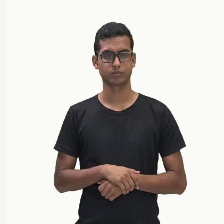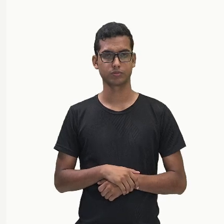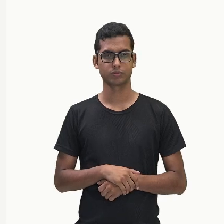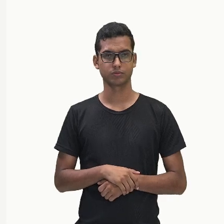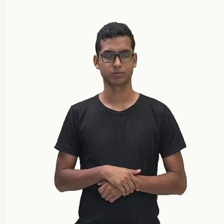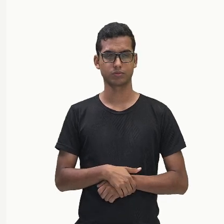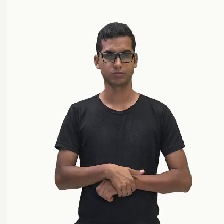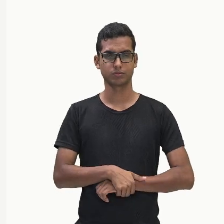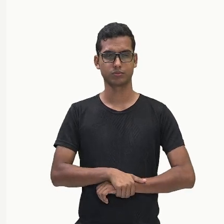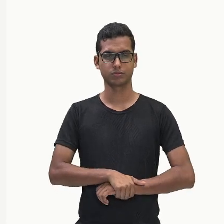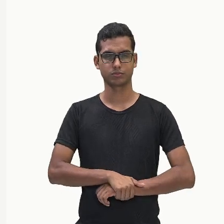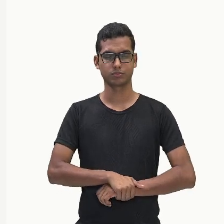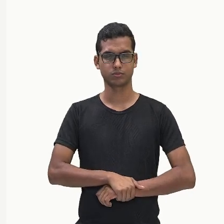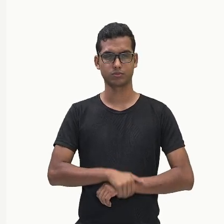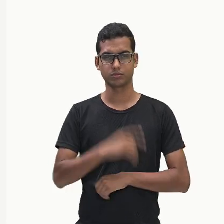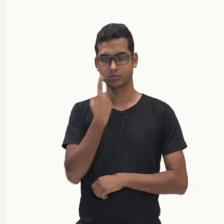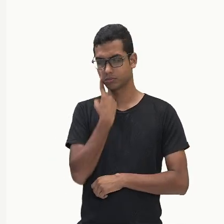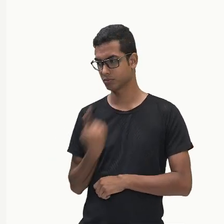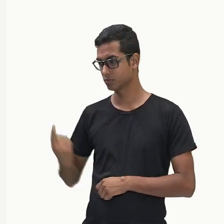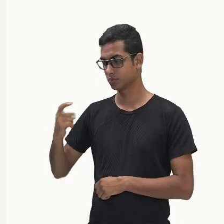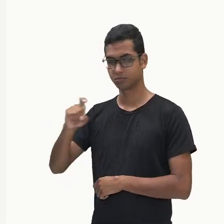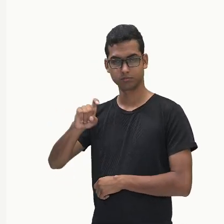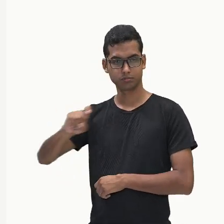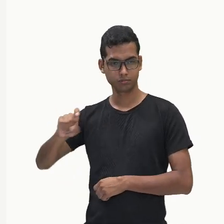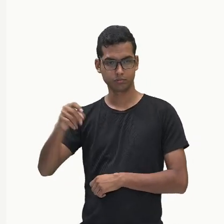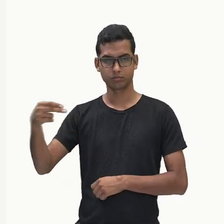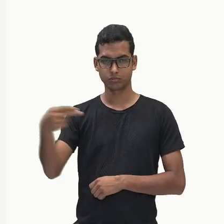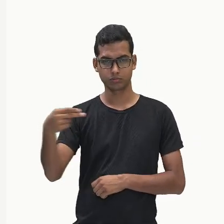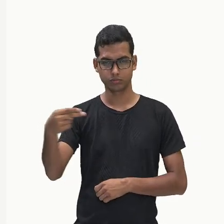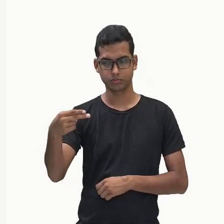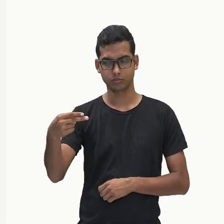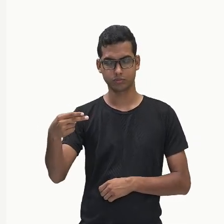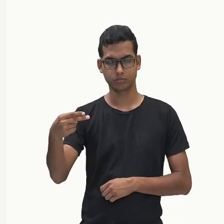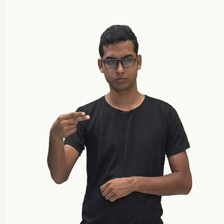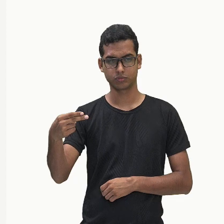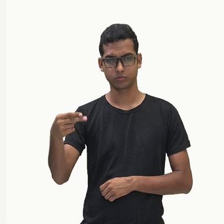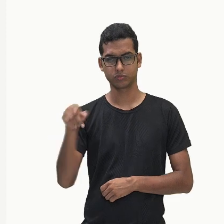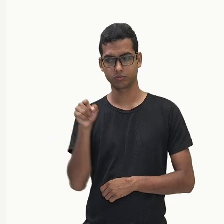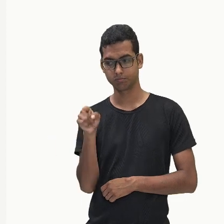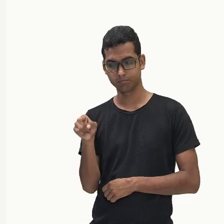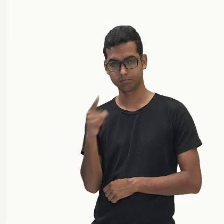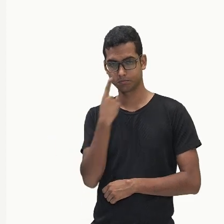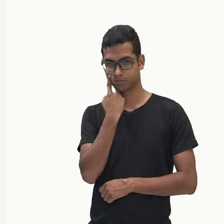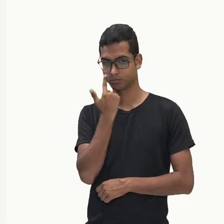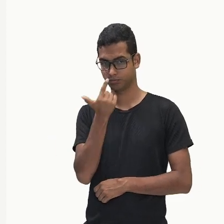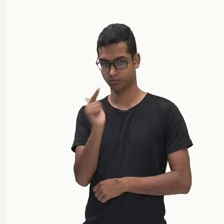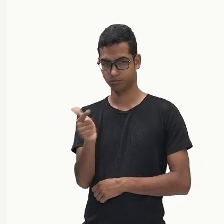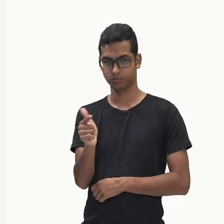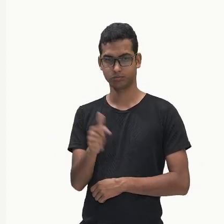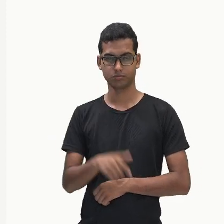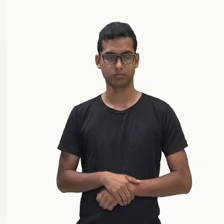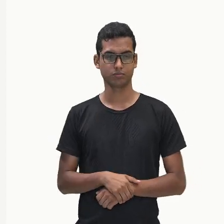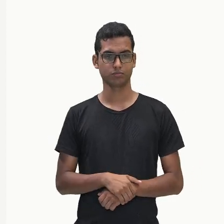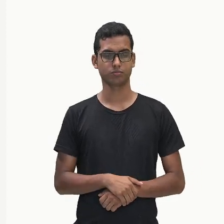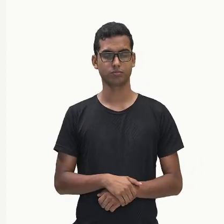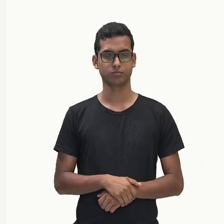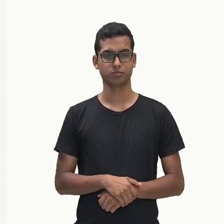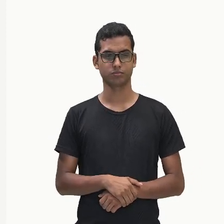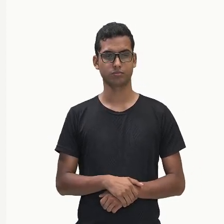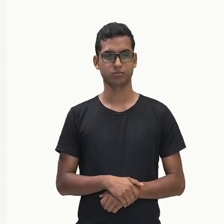que esse x não vai existir, né? Ele não existe